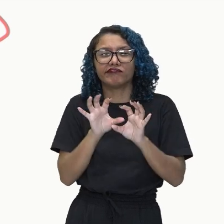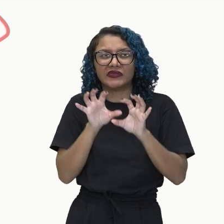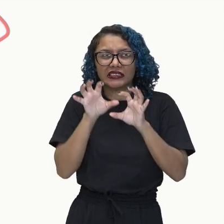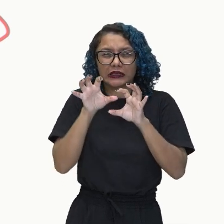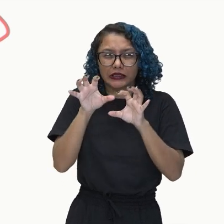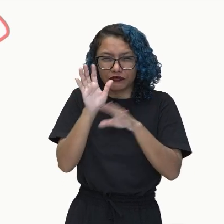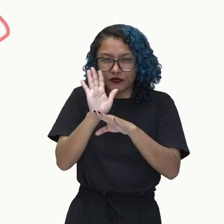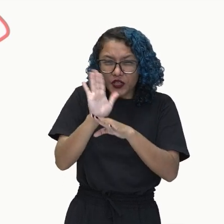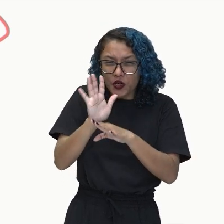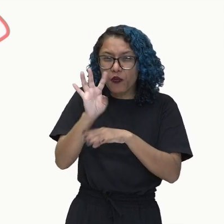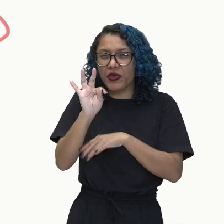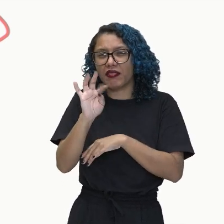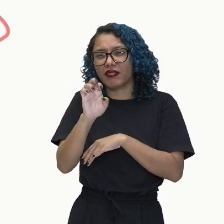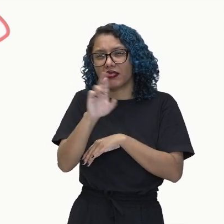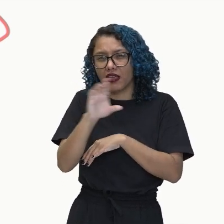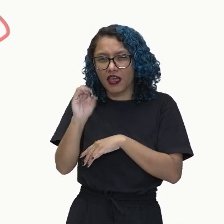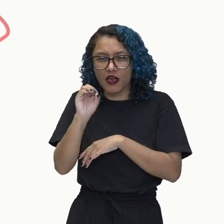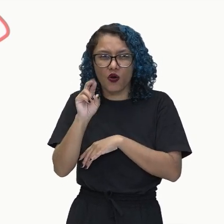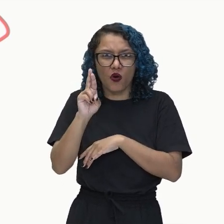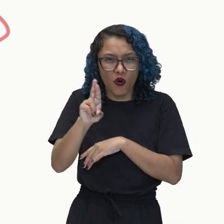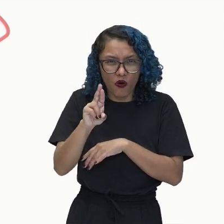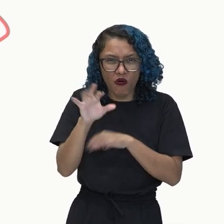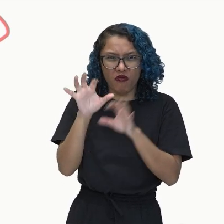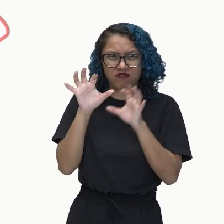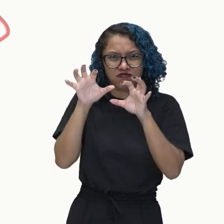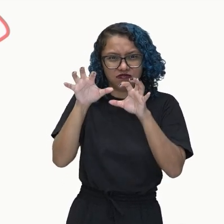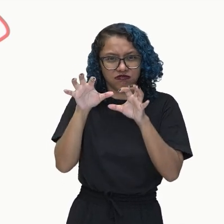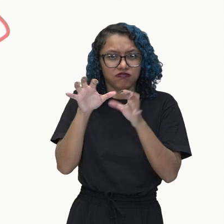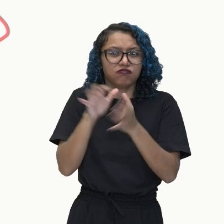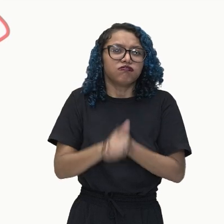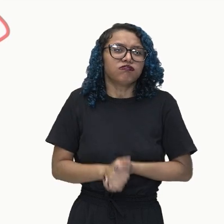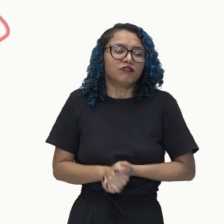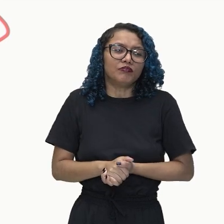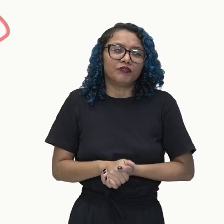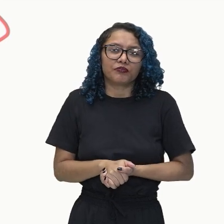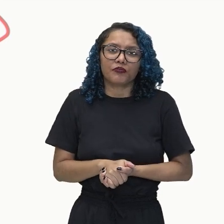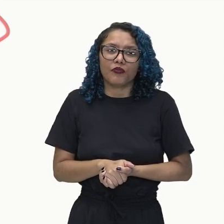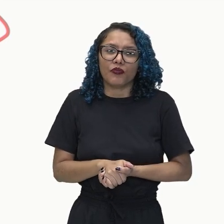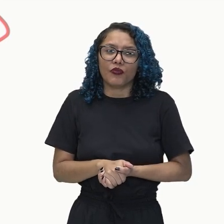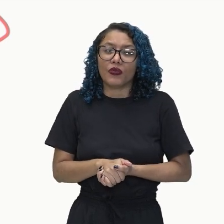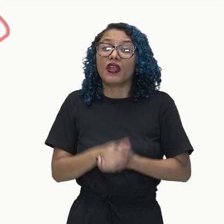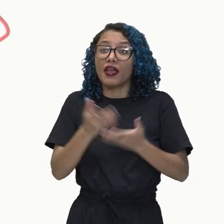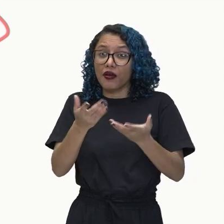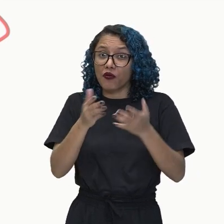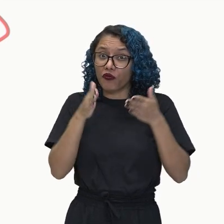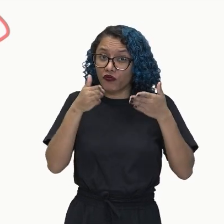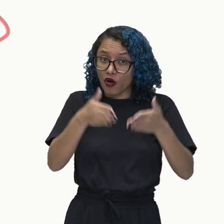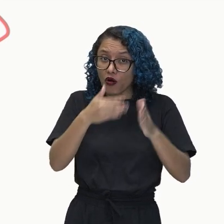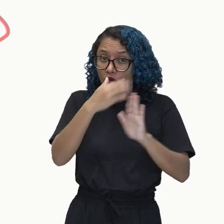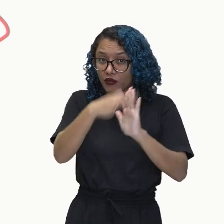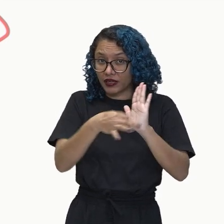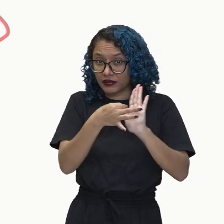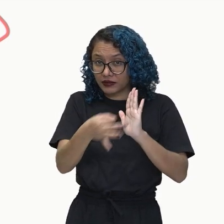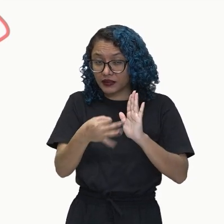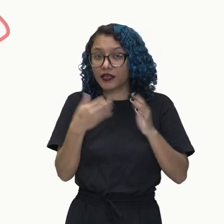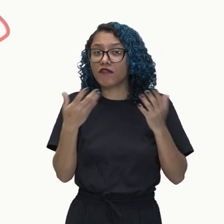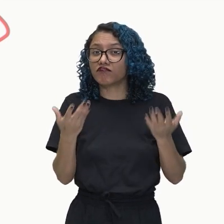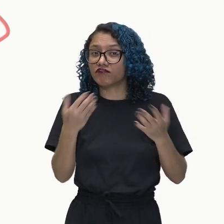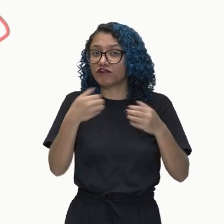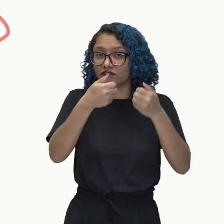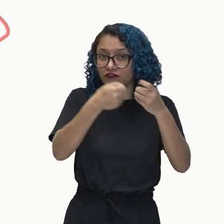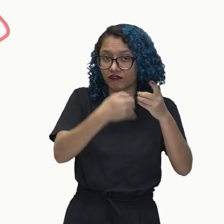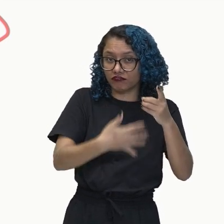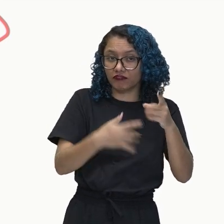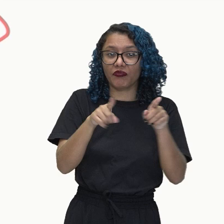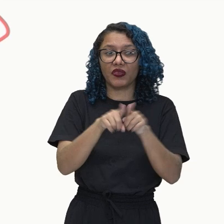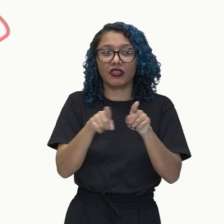determinados filmes, perfeito? Então, descrever e analisar é o que a gente busca numa resenha. Descrever, porque eu